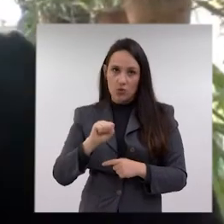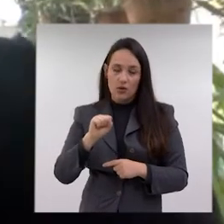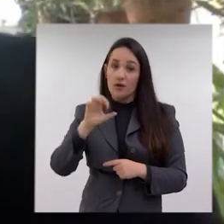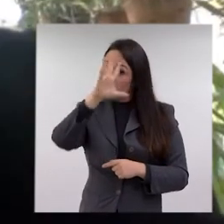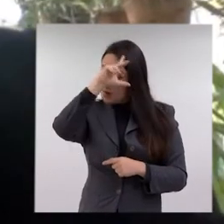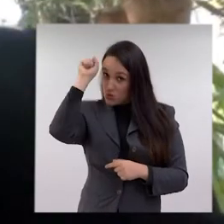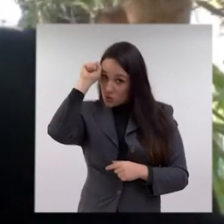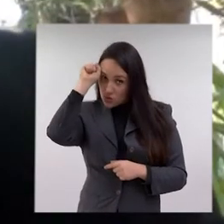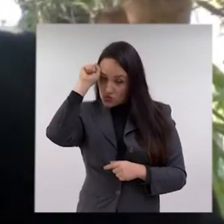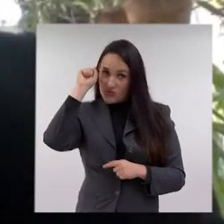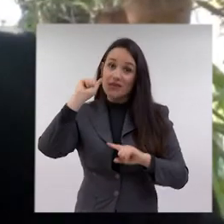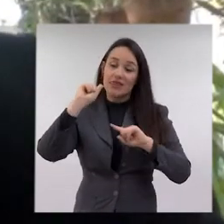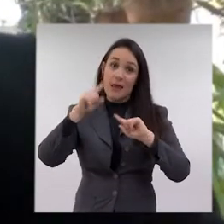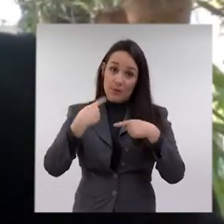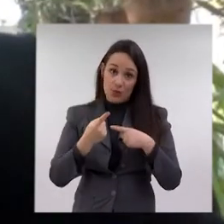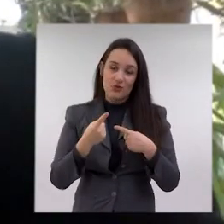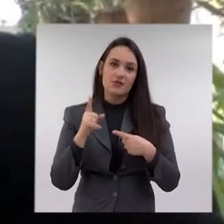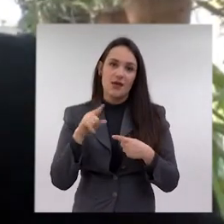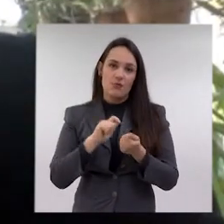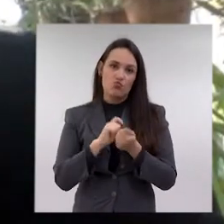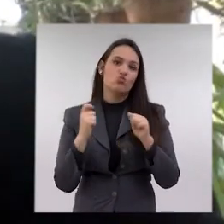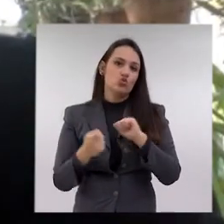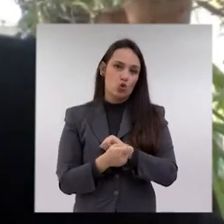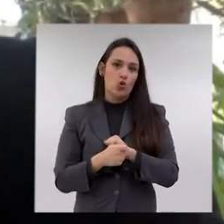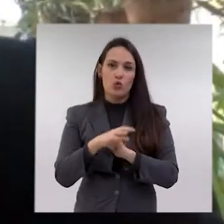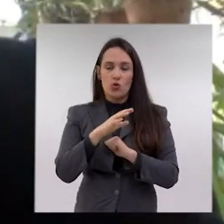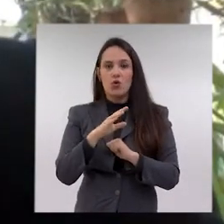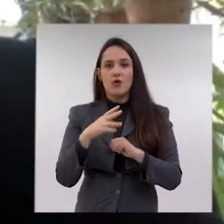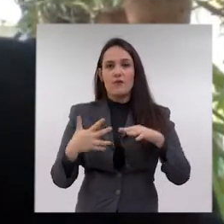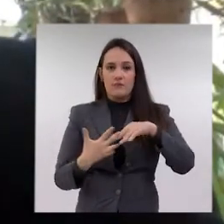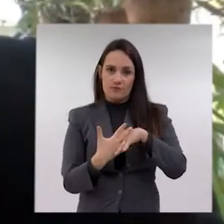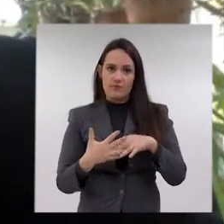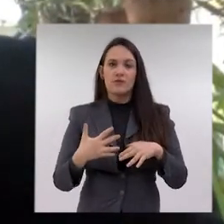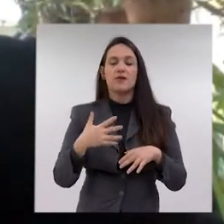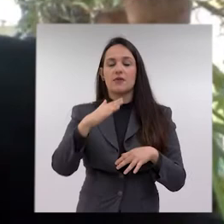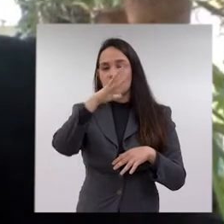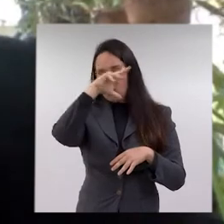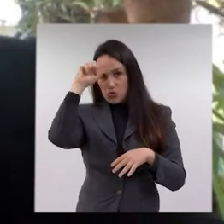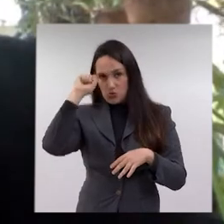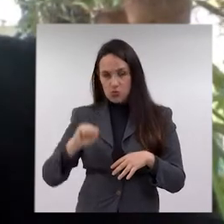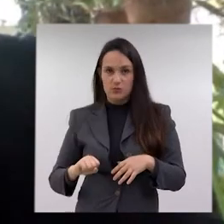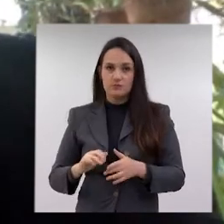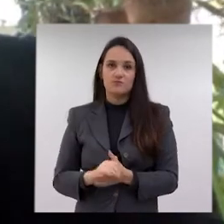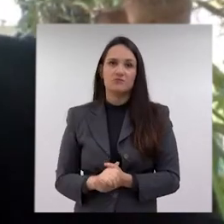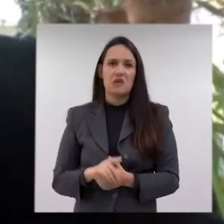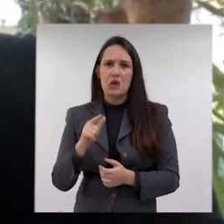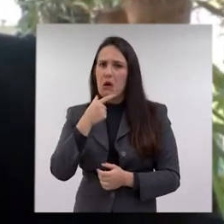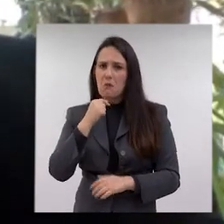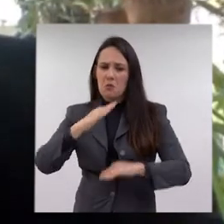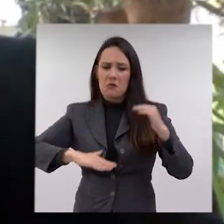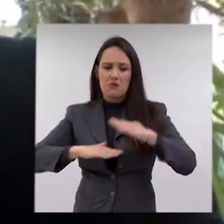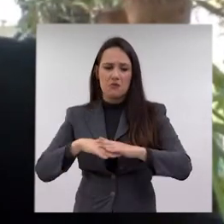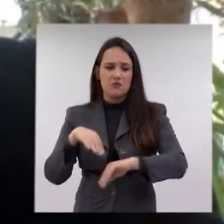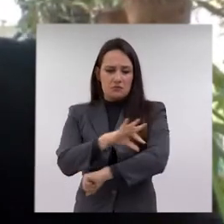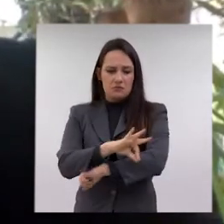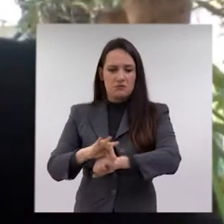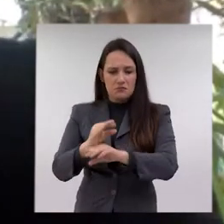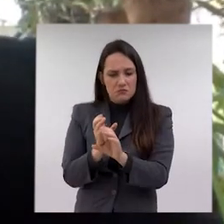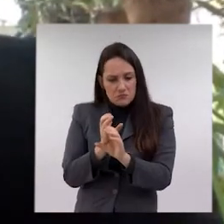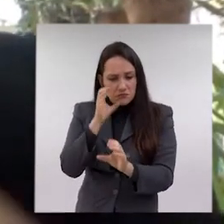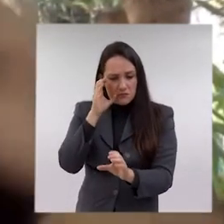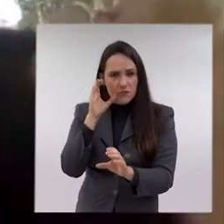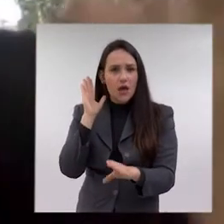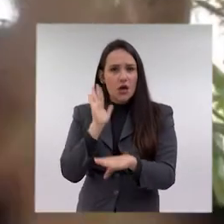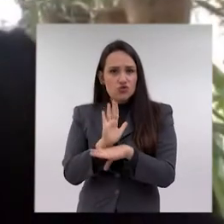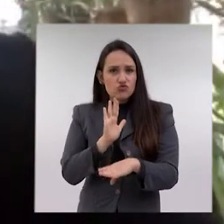processo de criação. Nós começamos a iniciar alguns cursos na área de engenharia, então ele foi o professor aí que